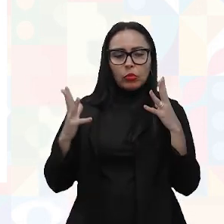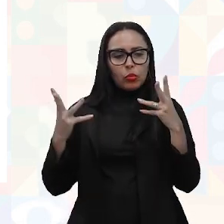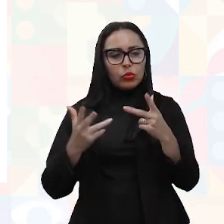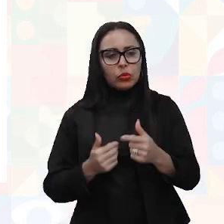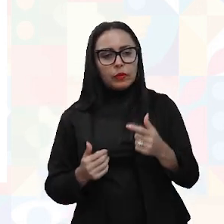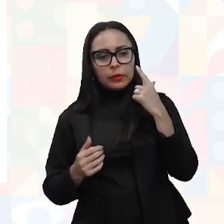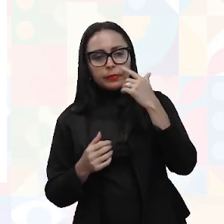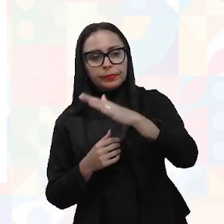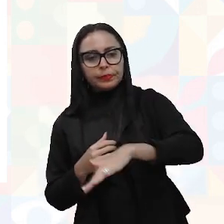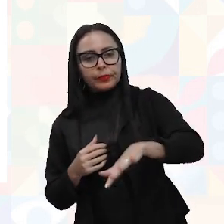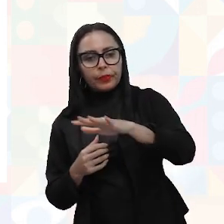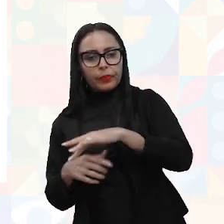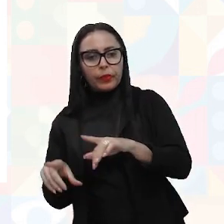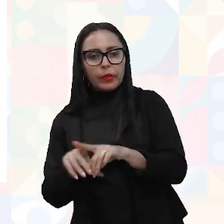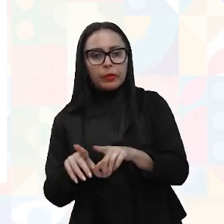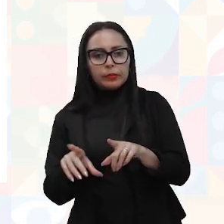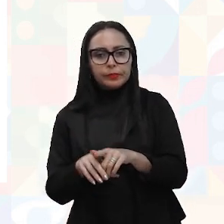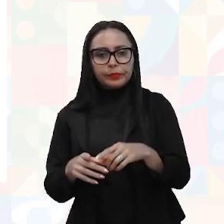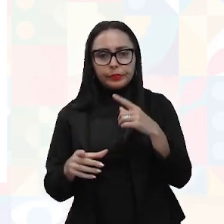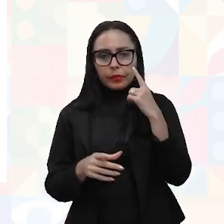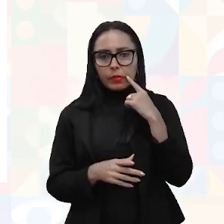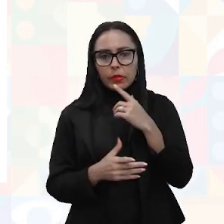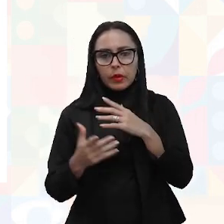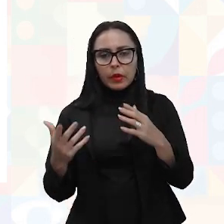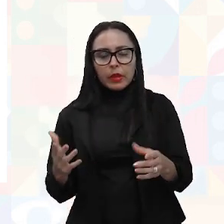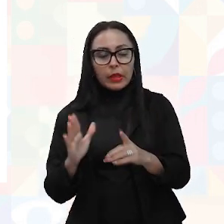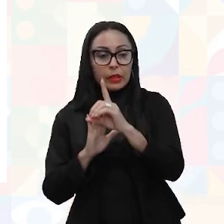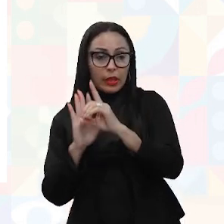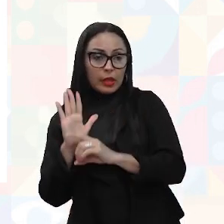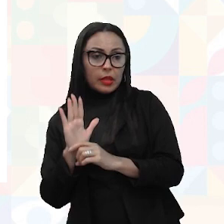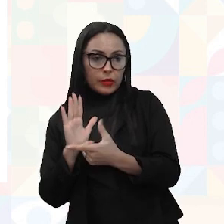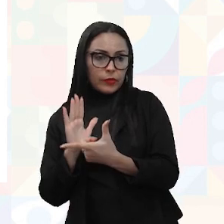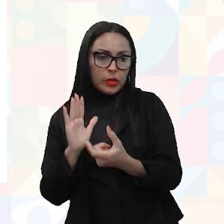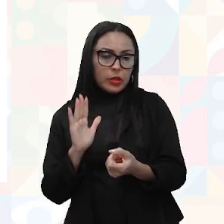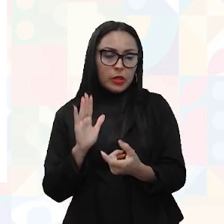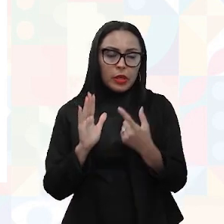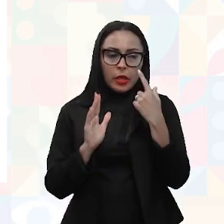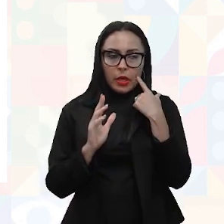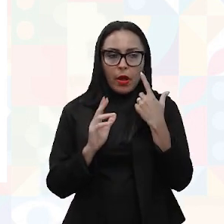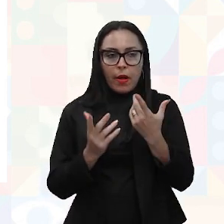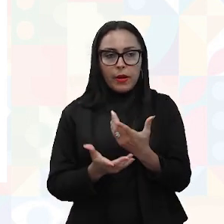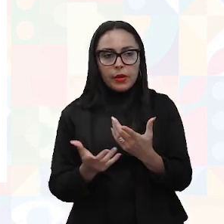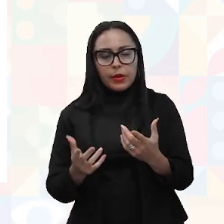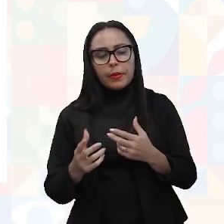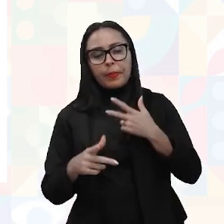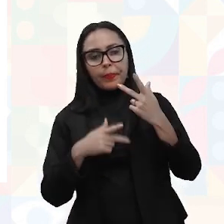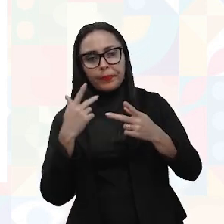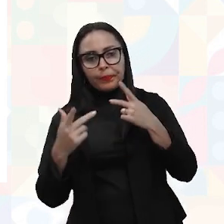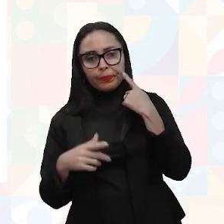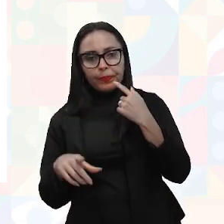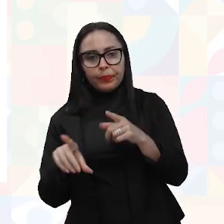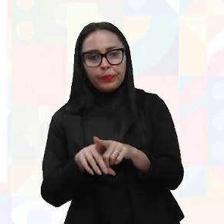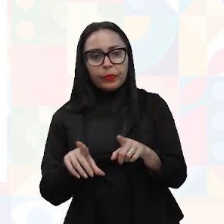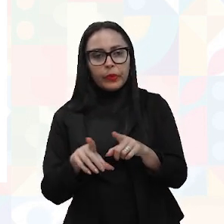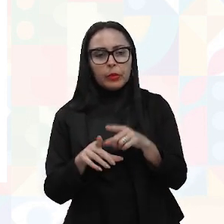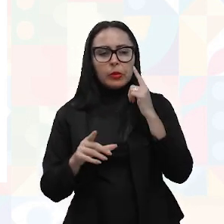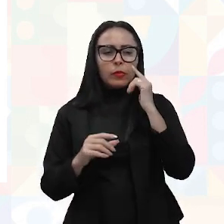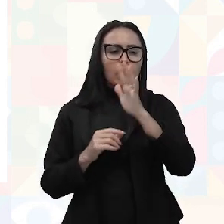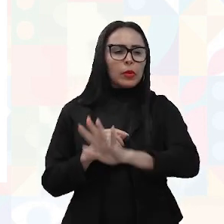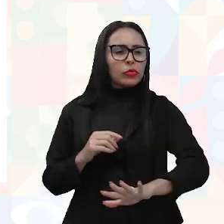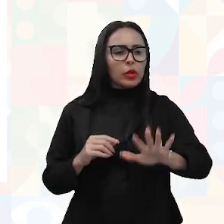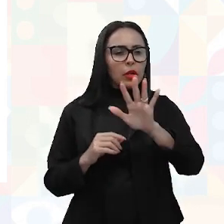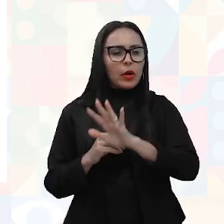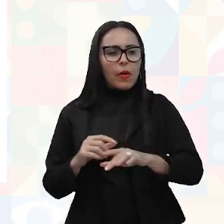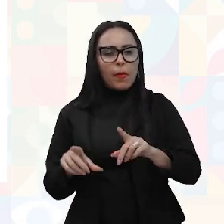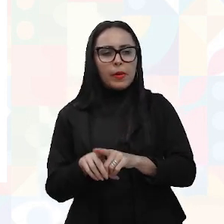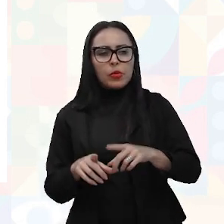jogos. Inclusive, o Zinga ele é da década de 20, não existiam jogos digitais. Então ele fala de jogo de uma forma geral, como um